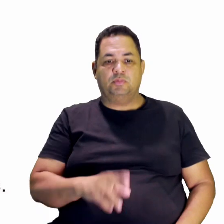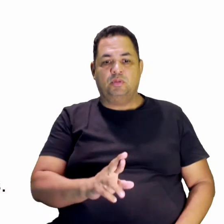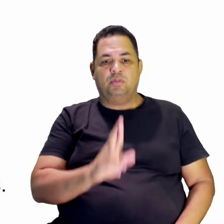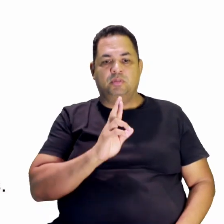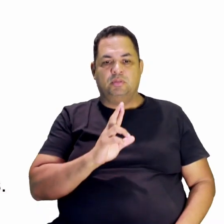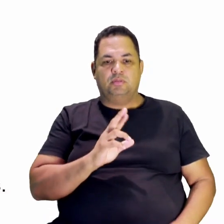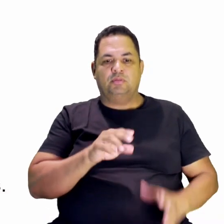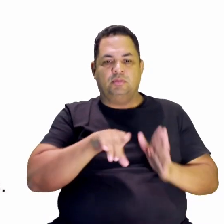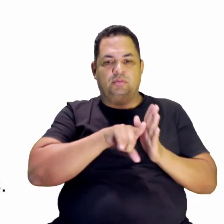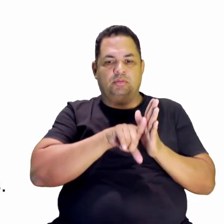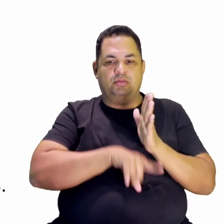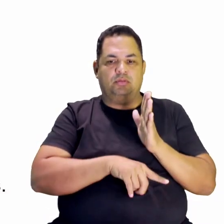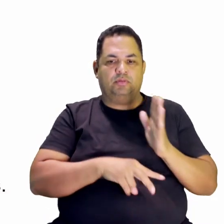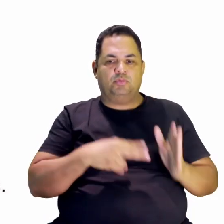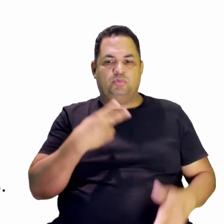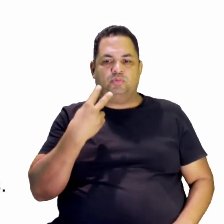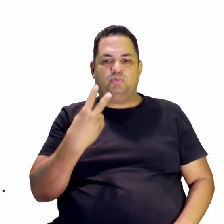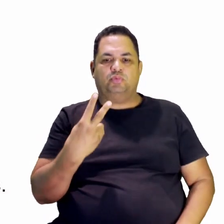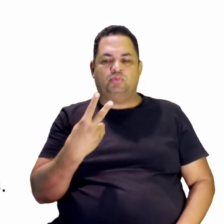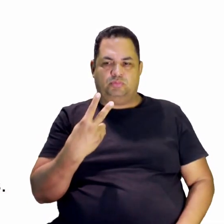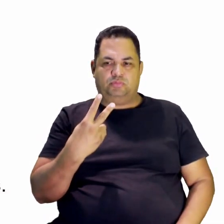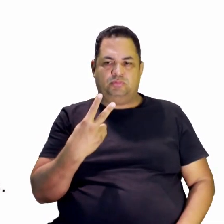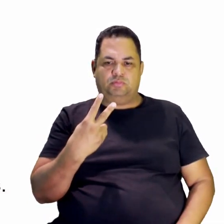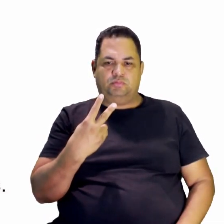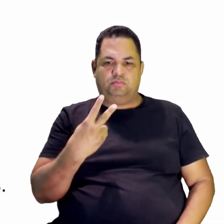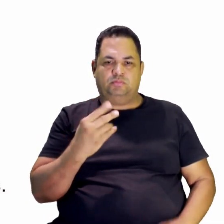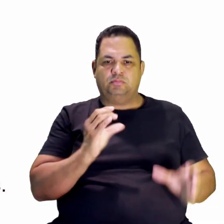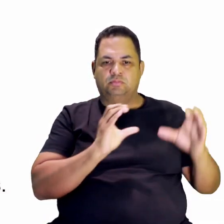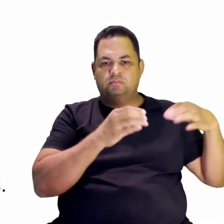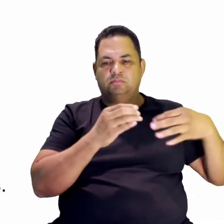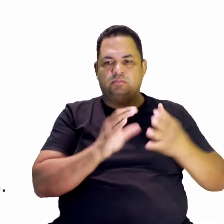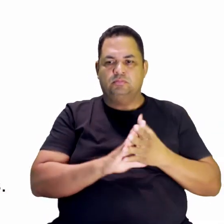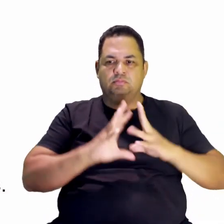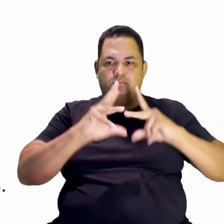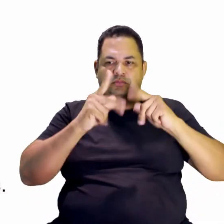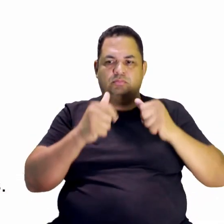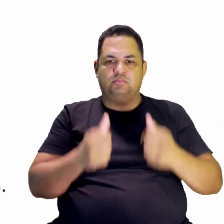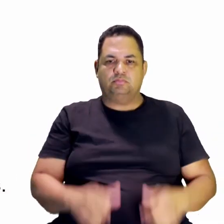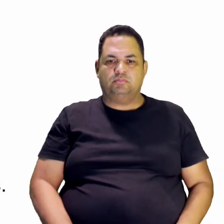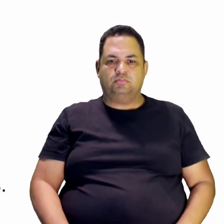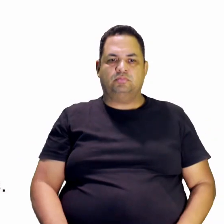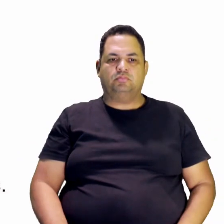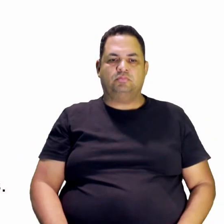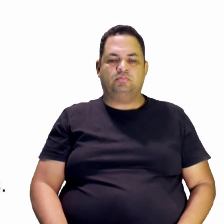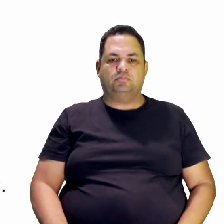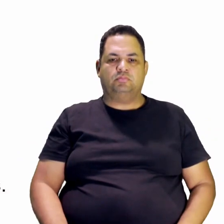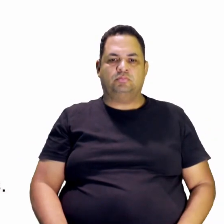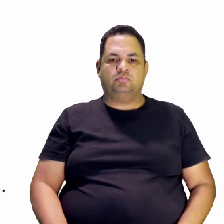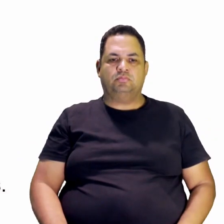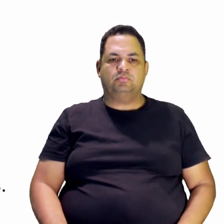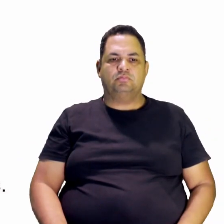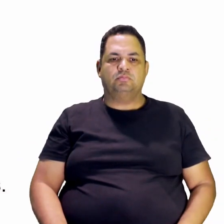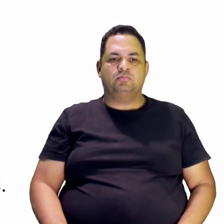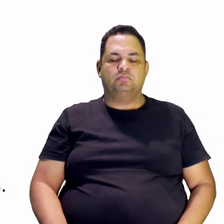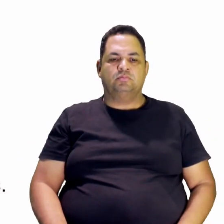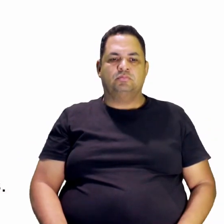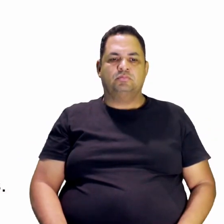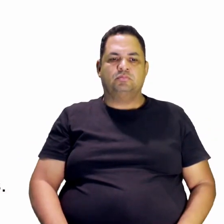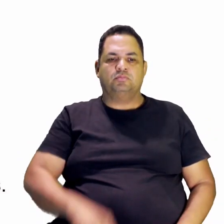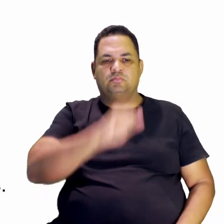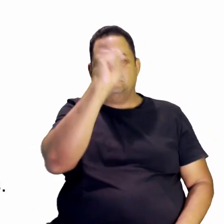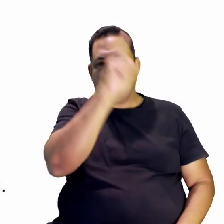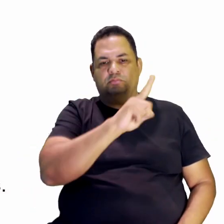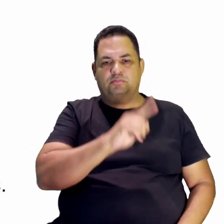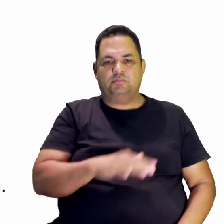resultante é a subtração desses 2 vetores parciais, ou da subtração de todos eles, dos azuis menos